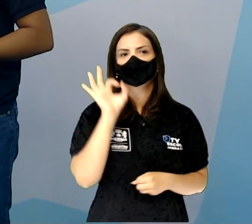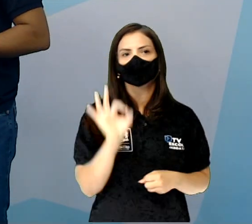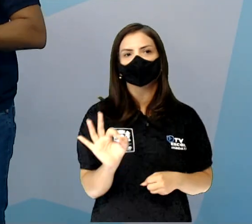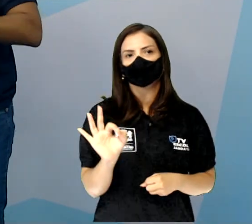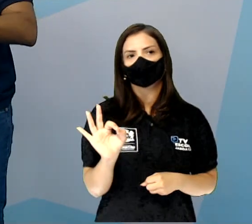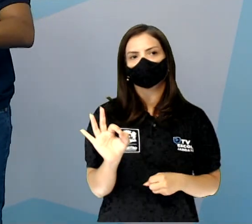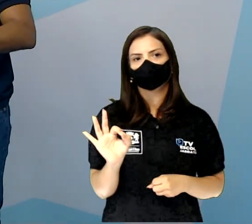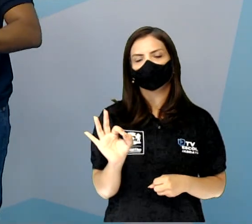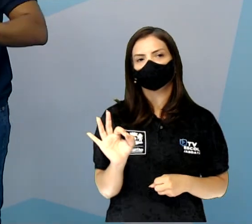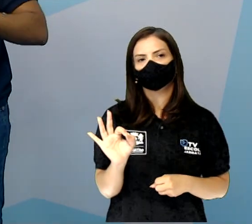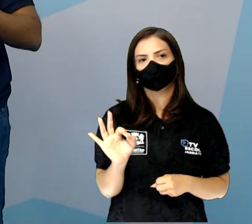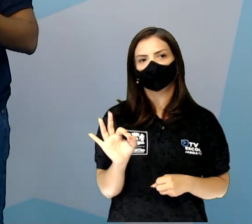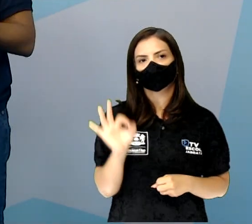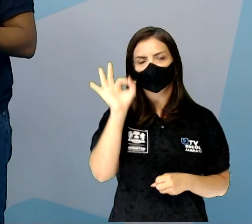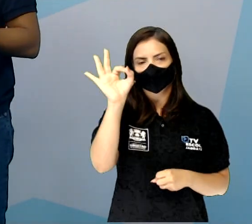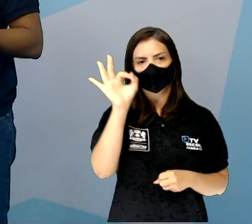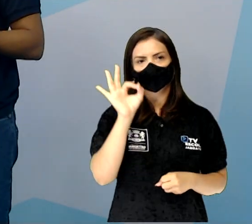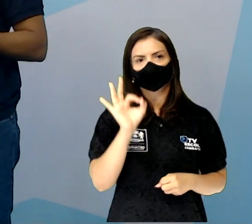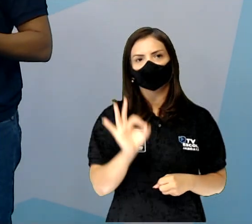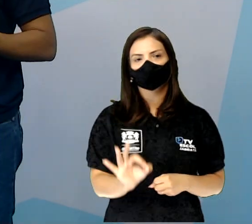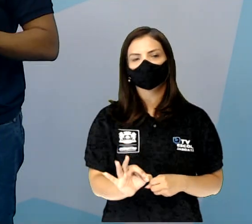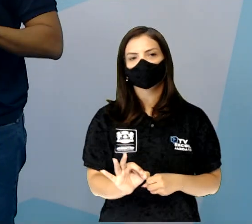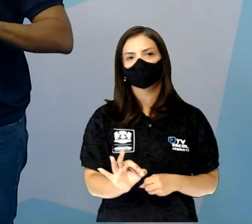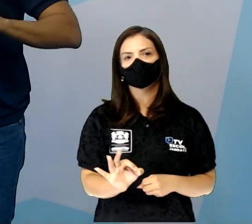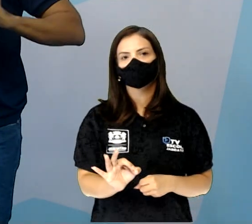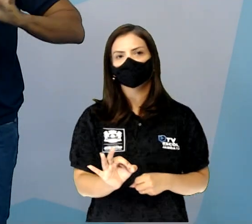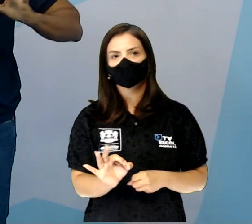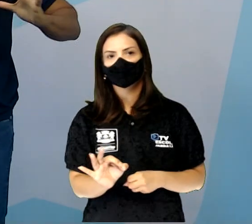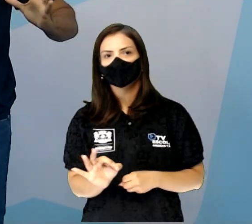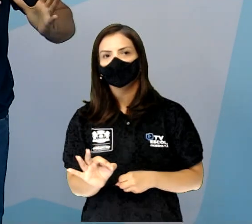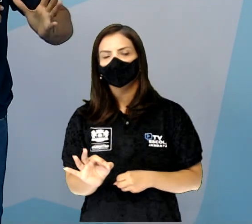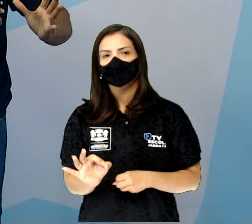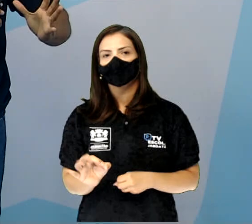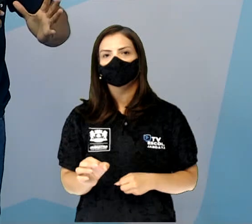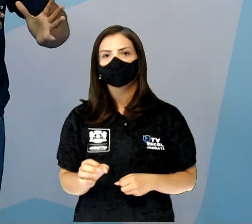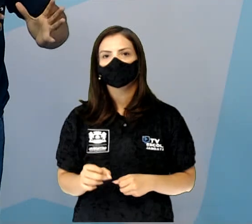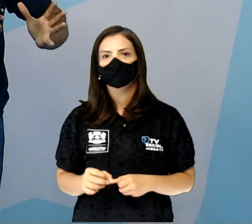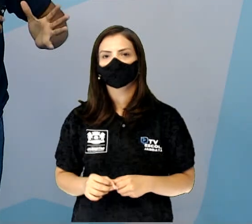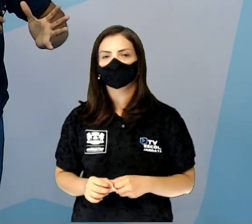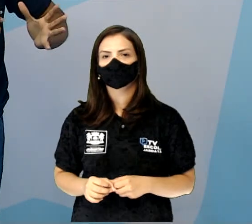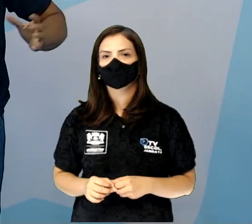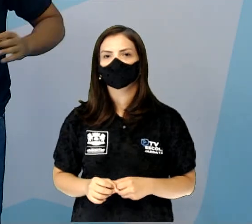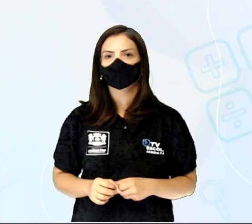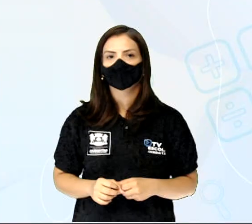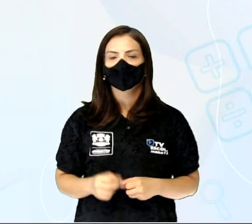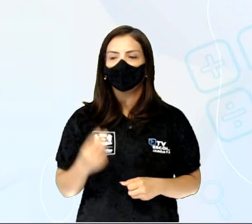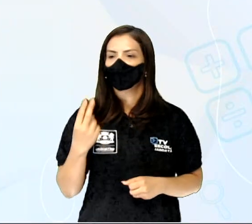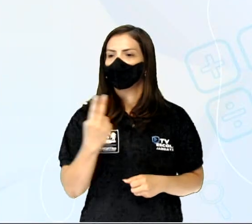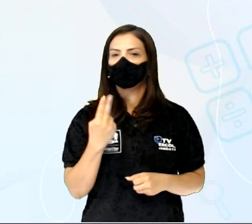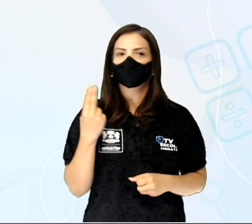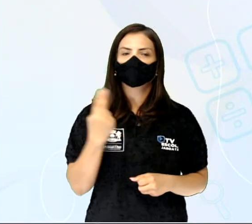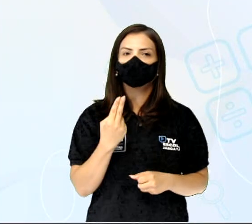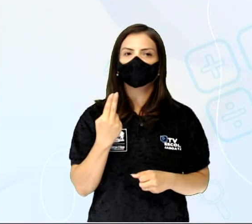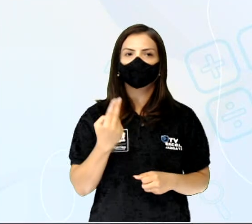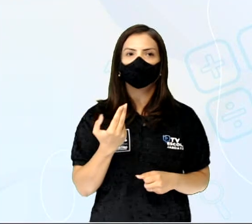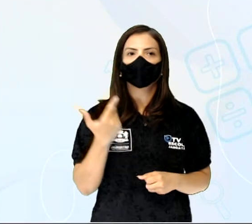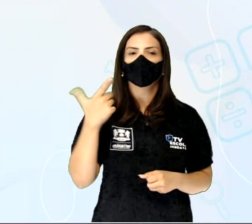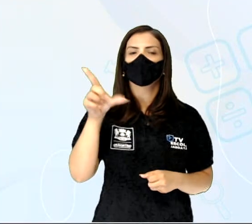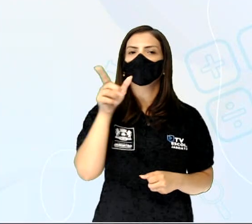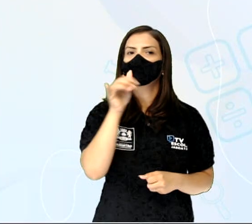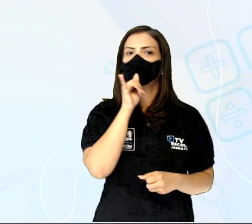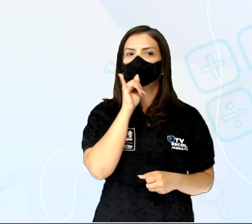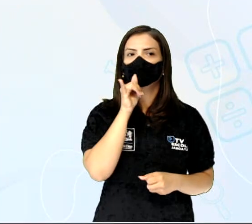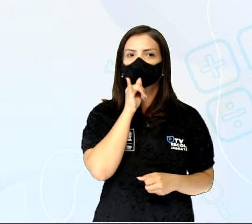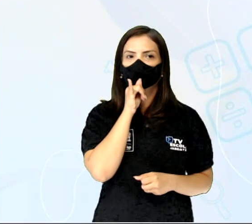porcentagem. Vamos agora calcular a porcentagem sem usar aqueles básicos que eu mostrei. Vamos lá. 25%